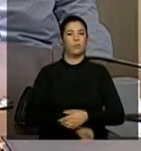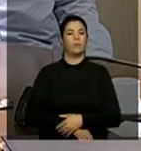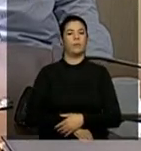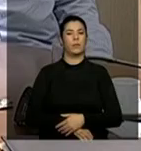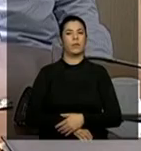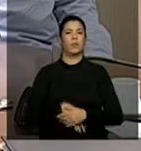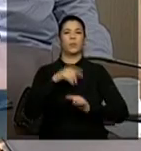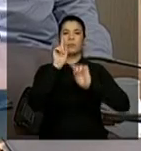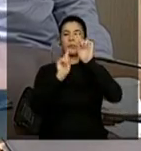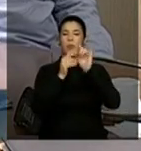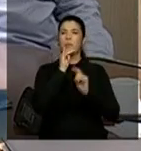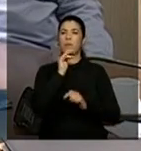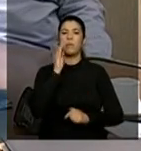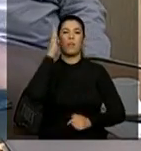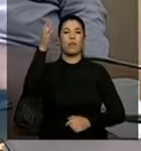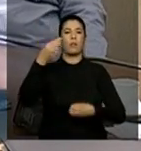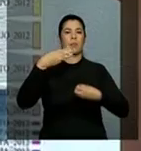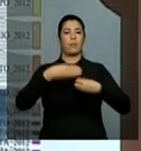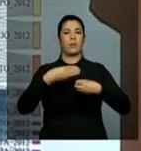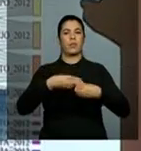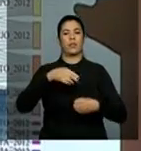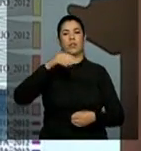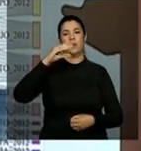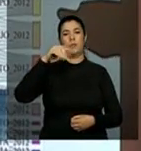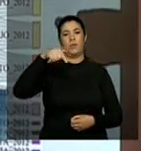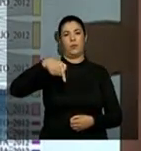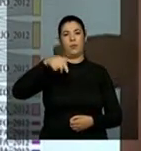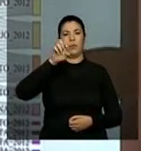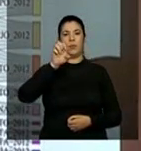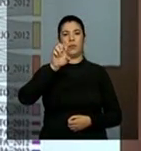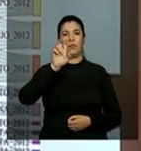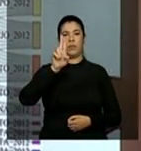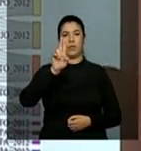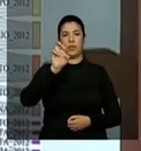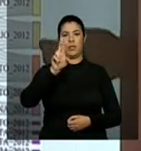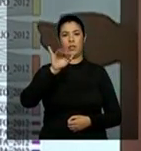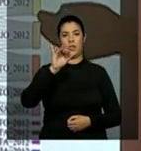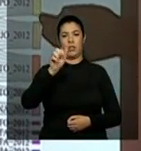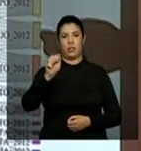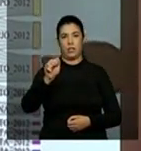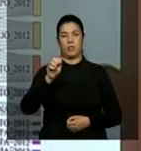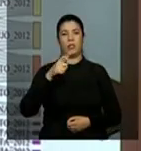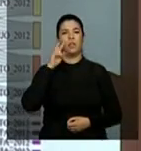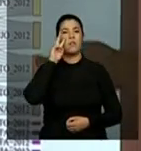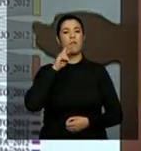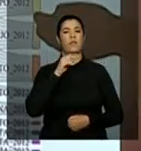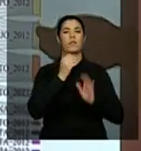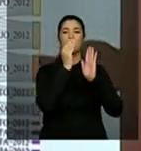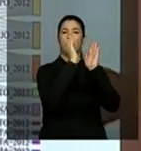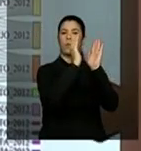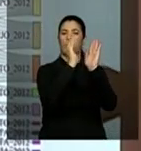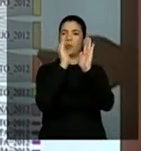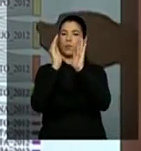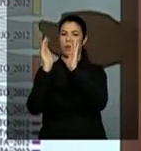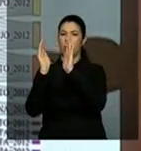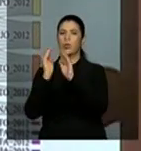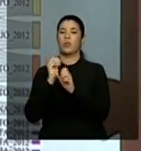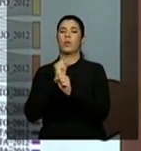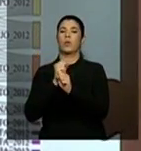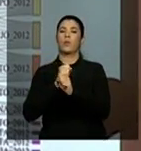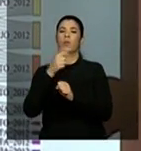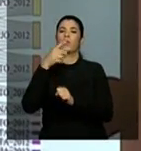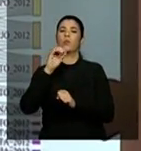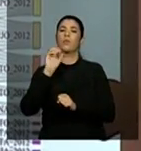ir no município de Querência, né, e olhar todas as classes levantadas no município de Querência em